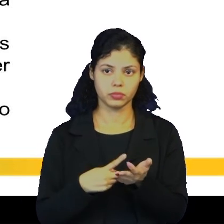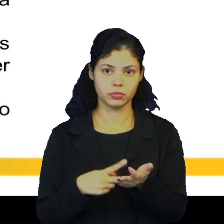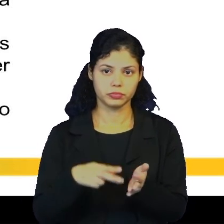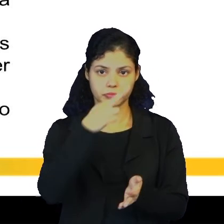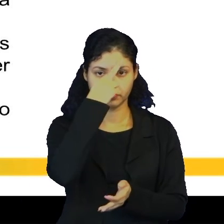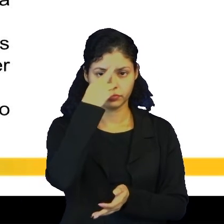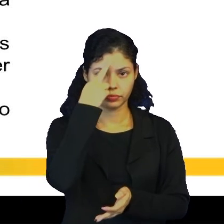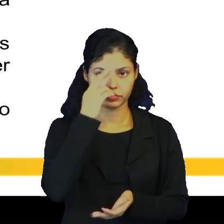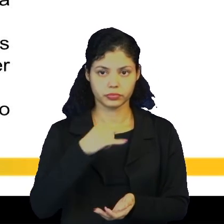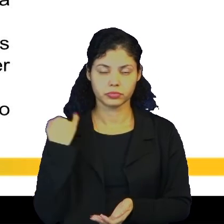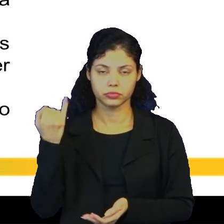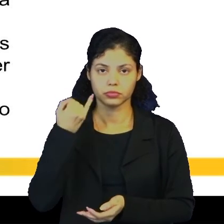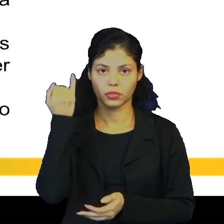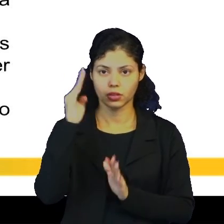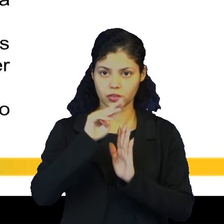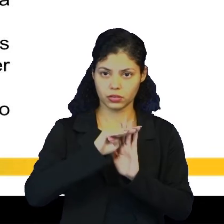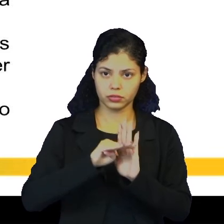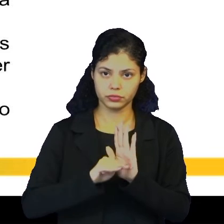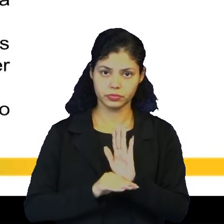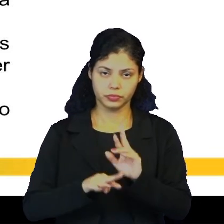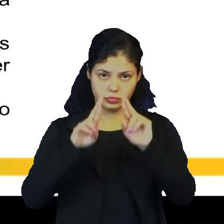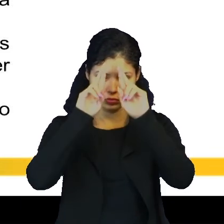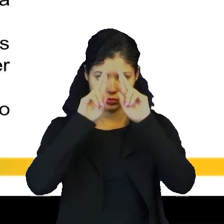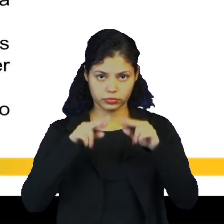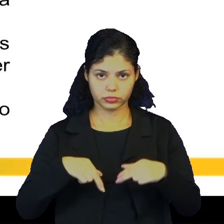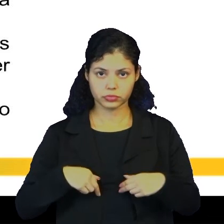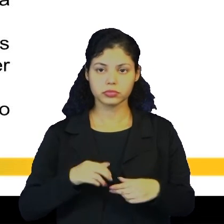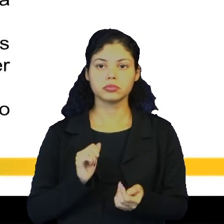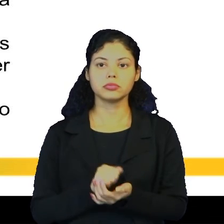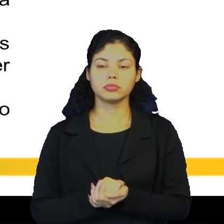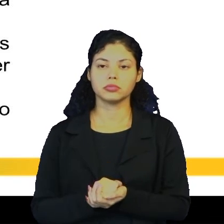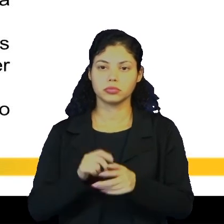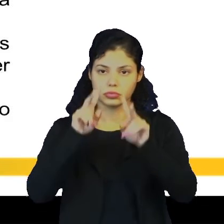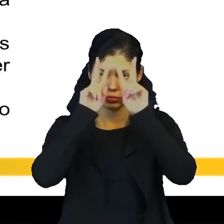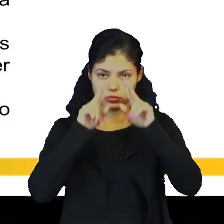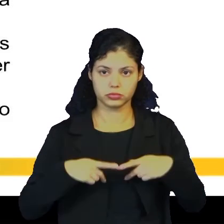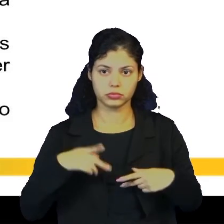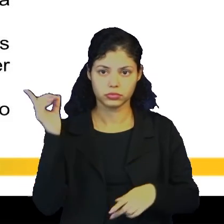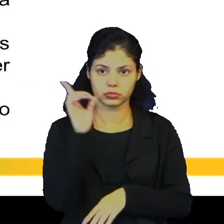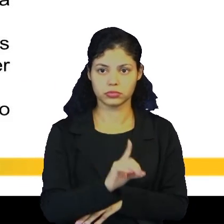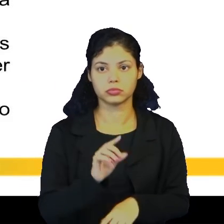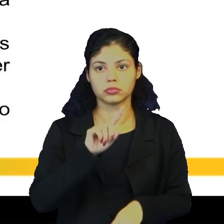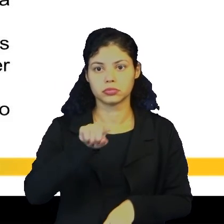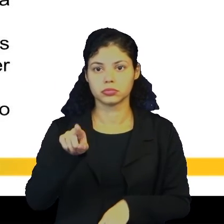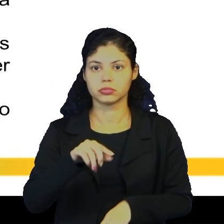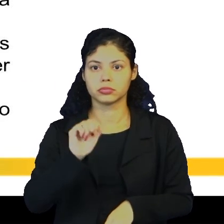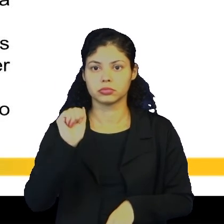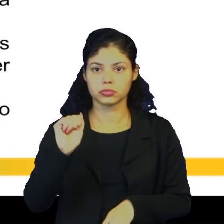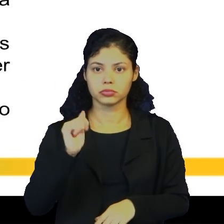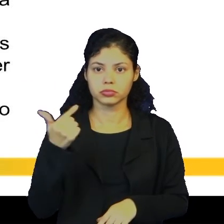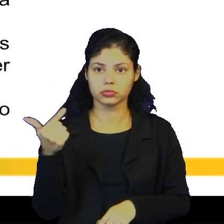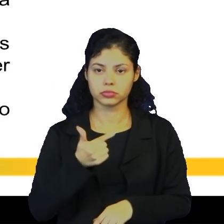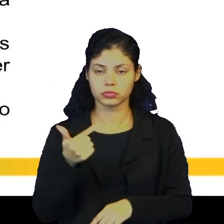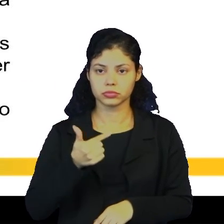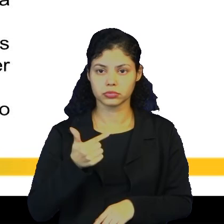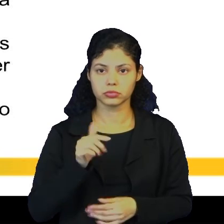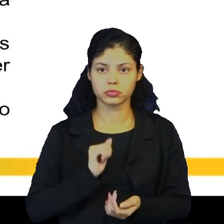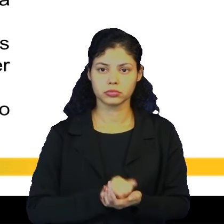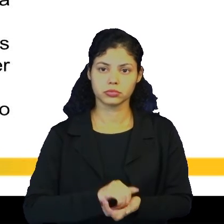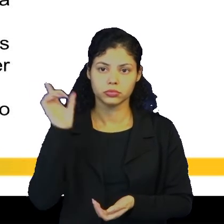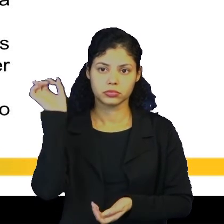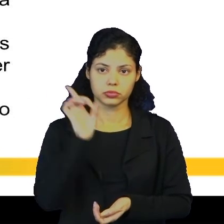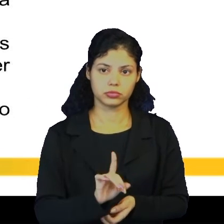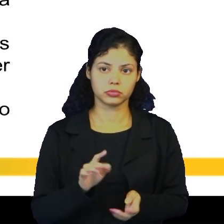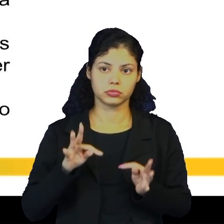né, fundamentos e princípios dos direitos humanos, assinale a opção correta. Letra A, segundo a doutrina contemporânea, direitos humanos e